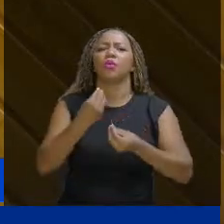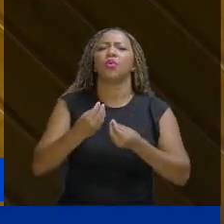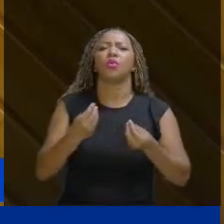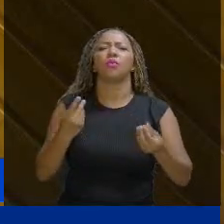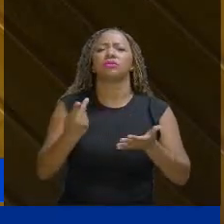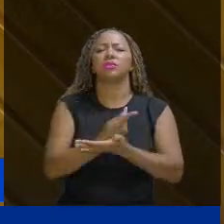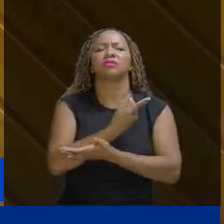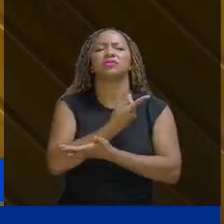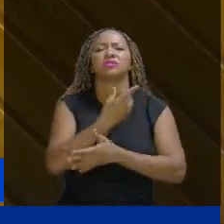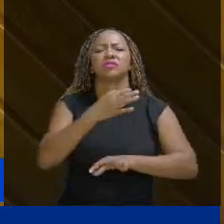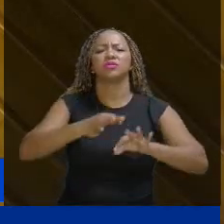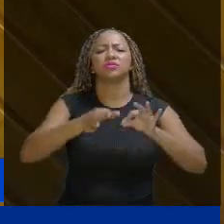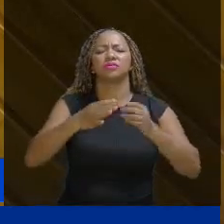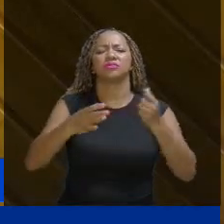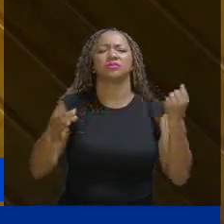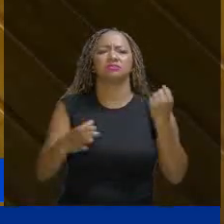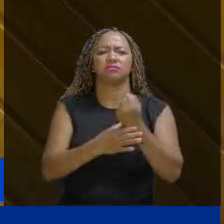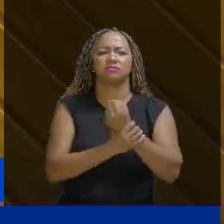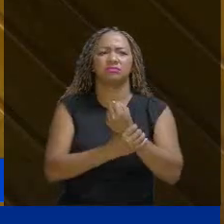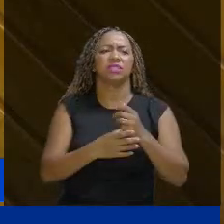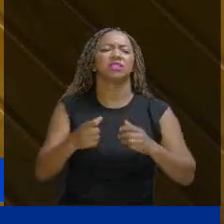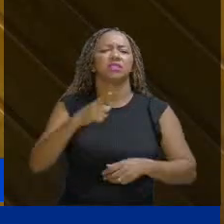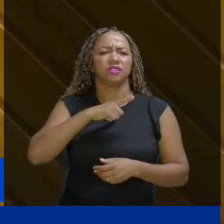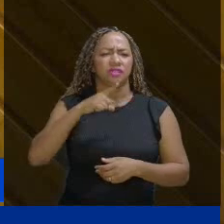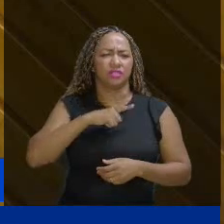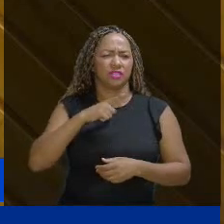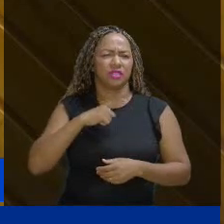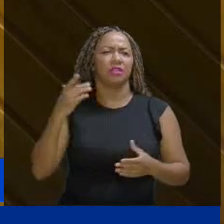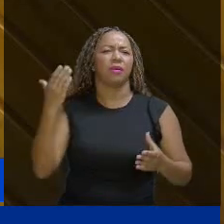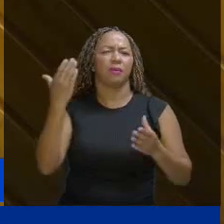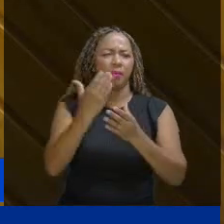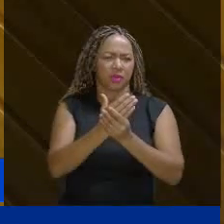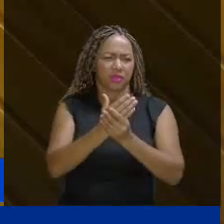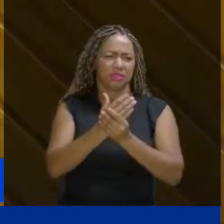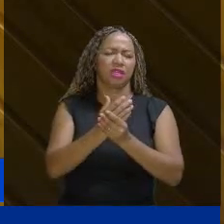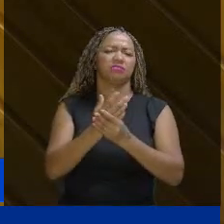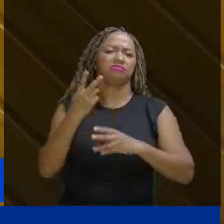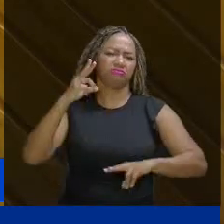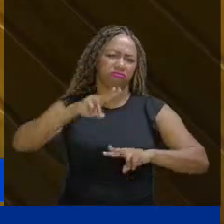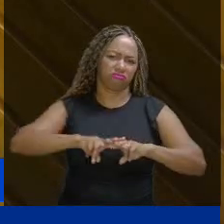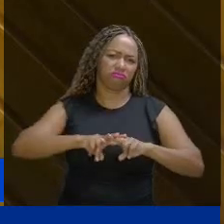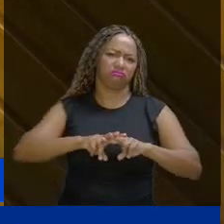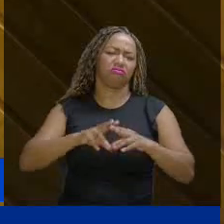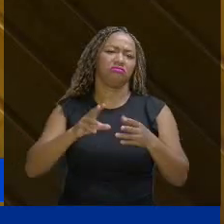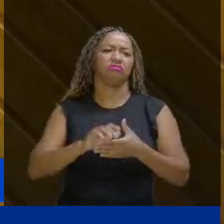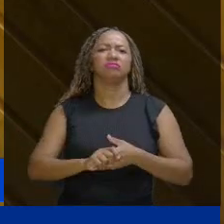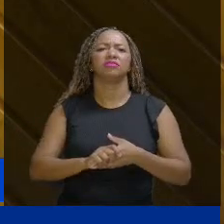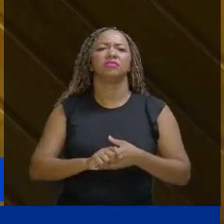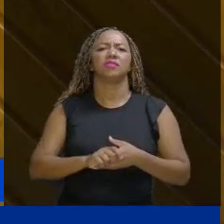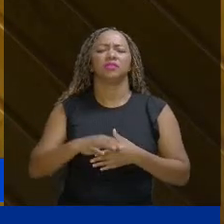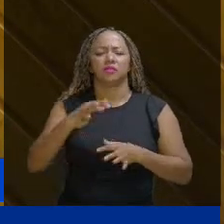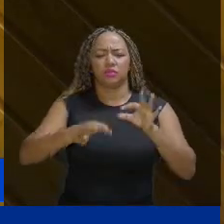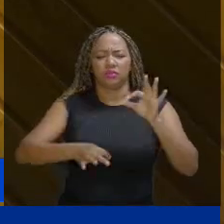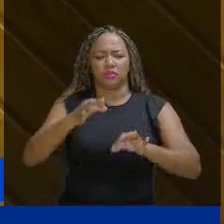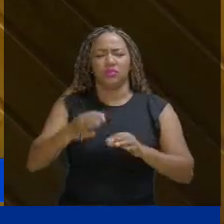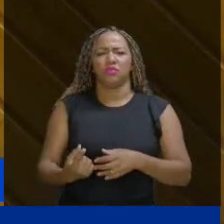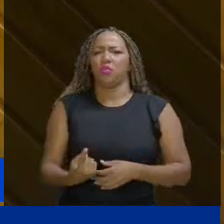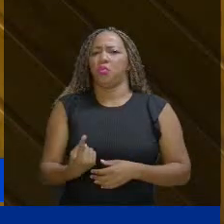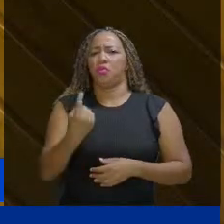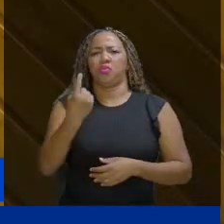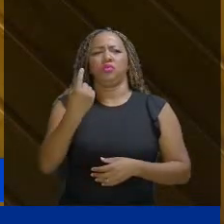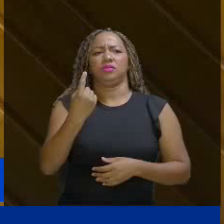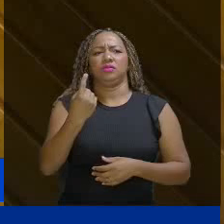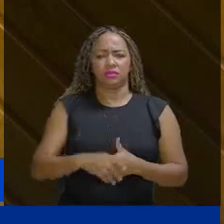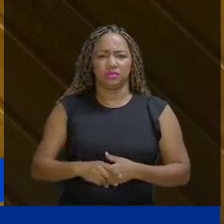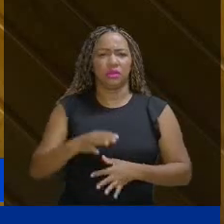juiz de garantias, nós tínhamos no processo penal pátrio a figura do juiz único. Ou